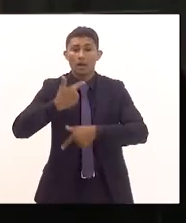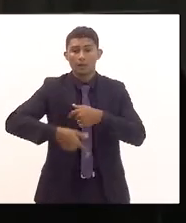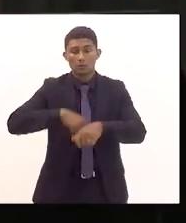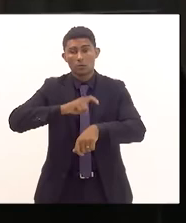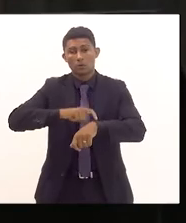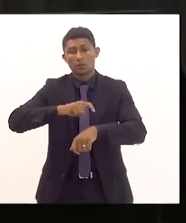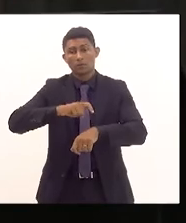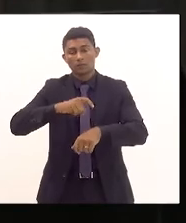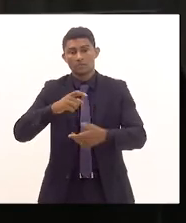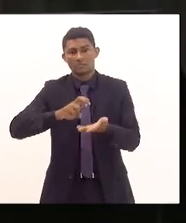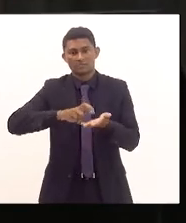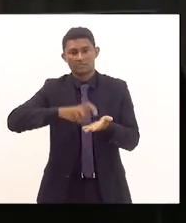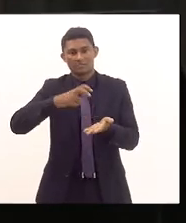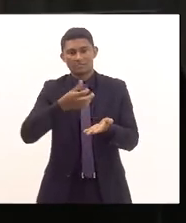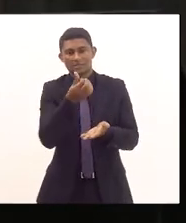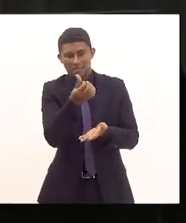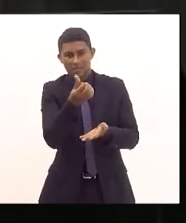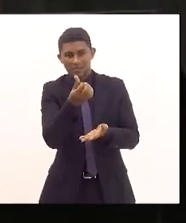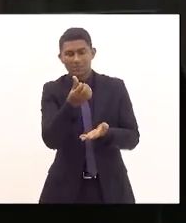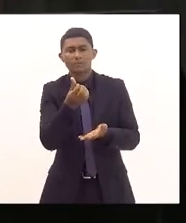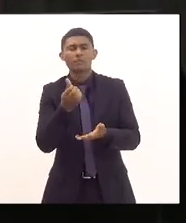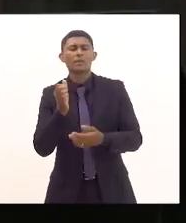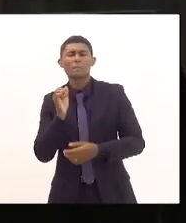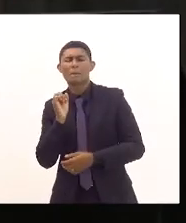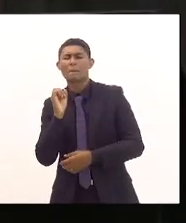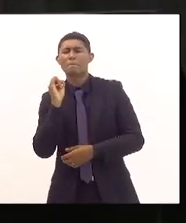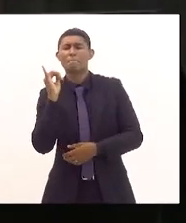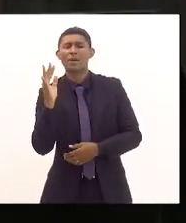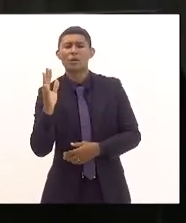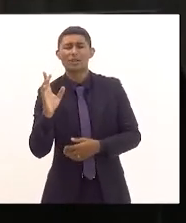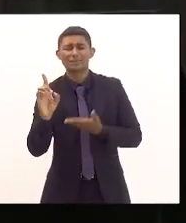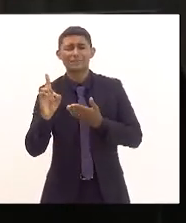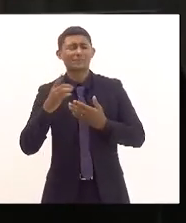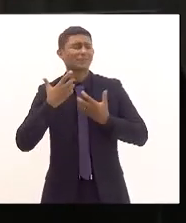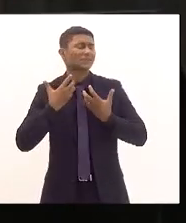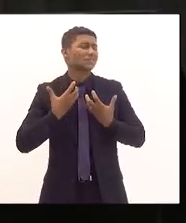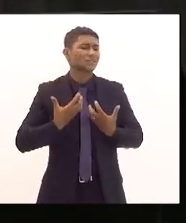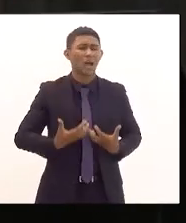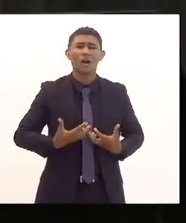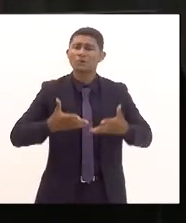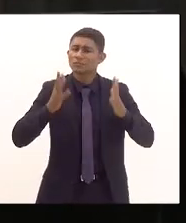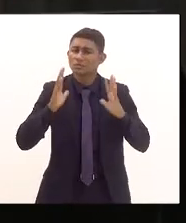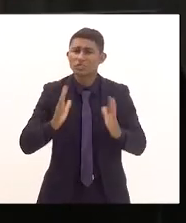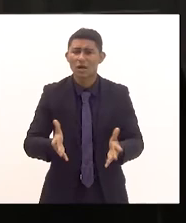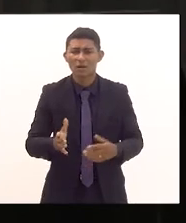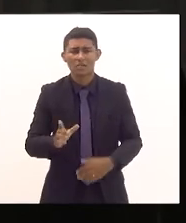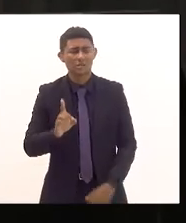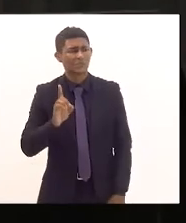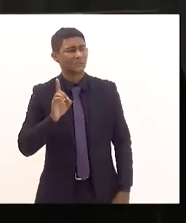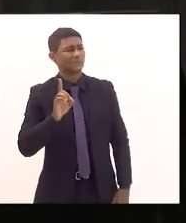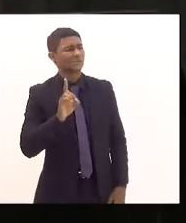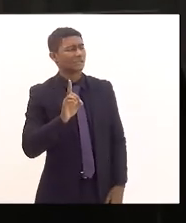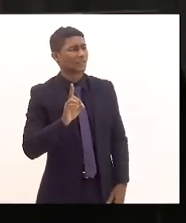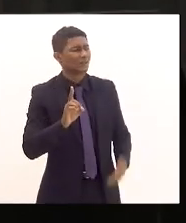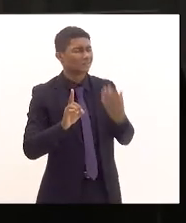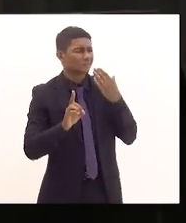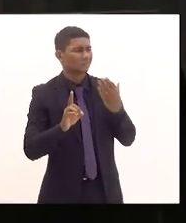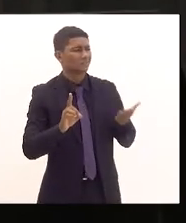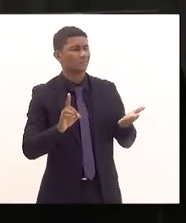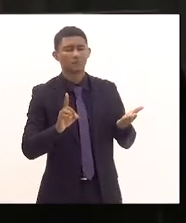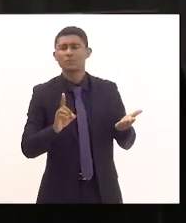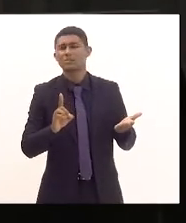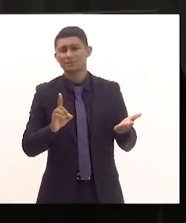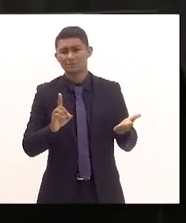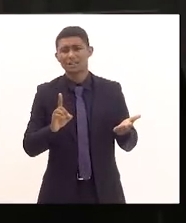na madrugada do sábado para domingo cansado indo desempenhar o seu papel por as condições de trabalho